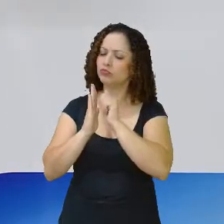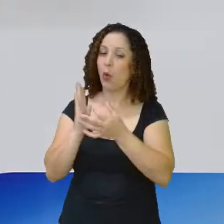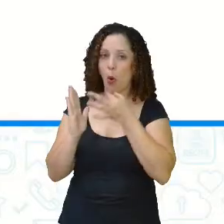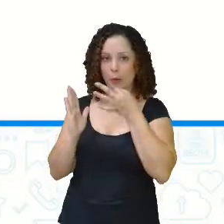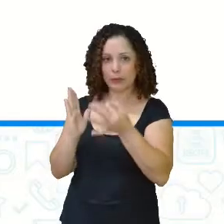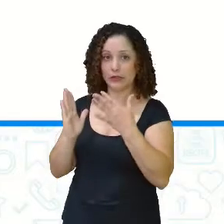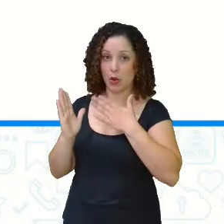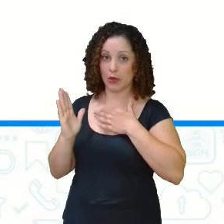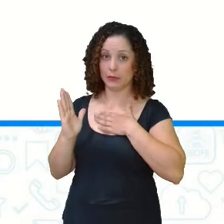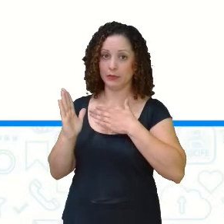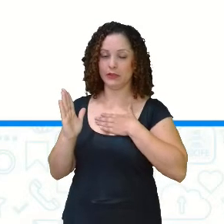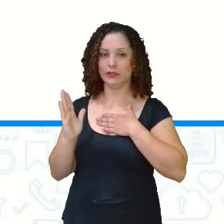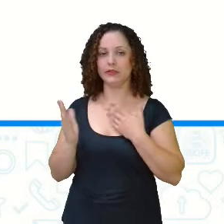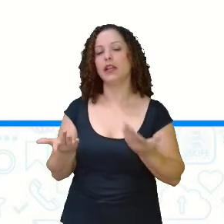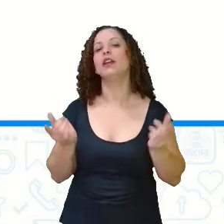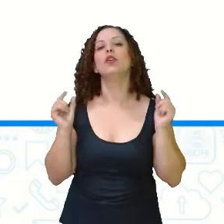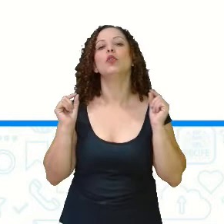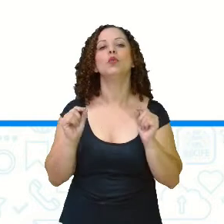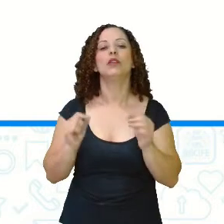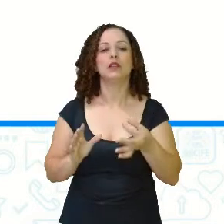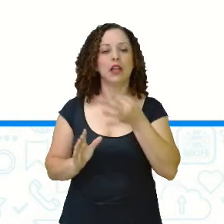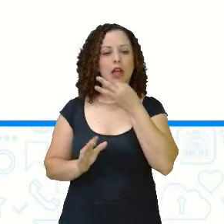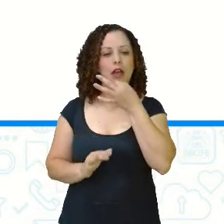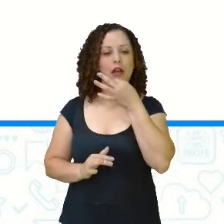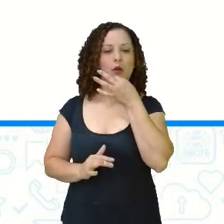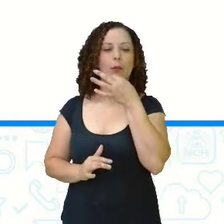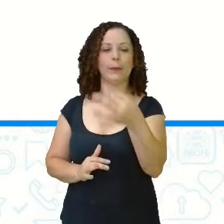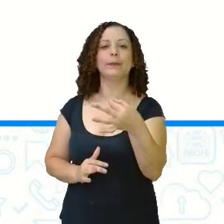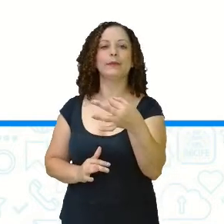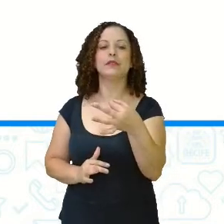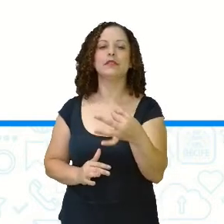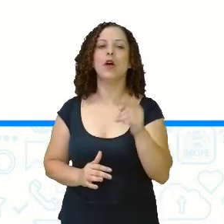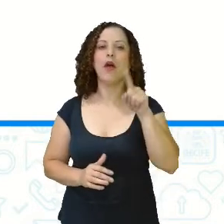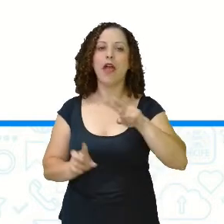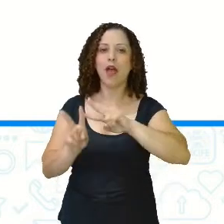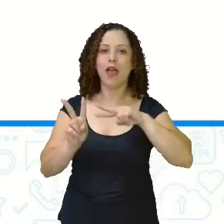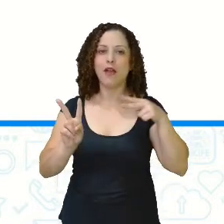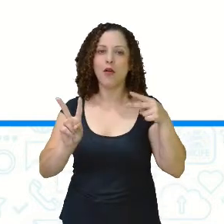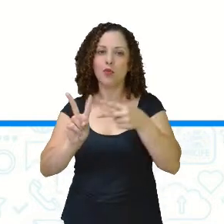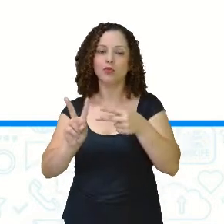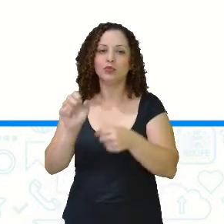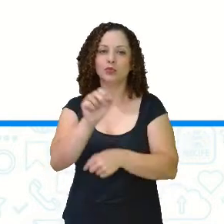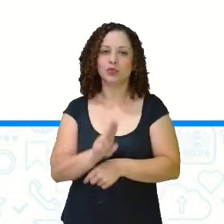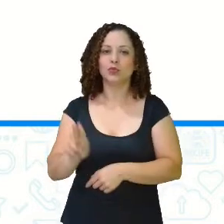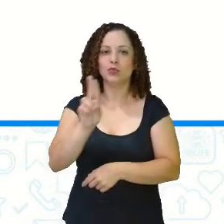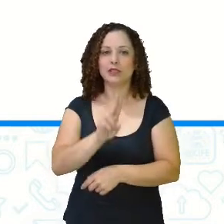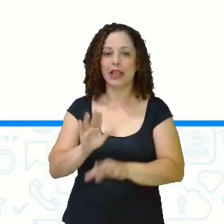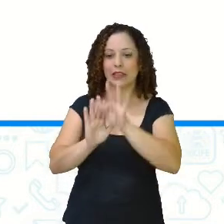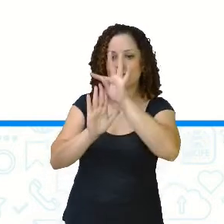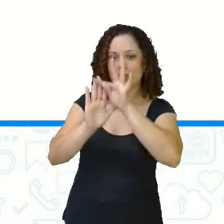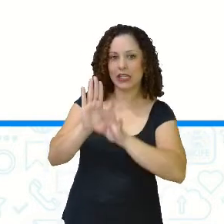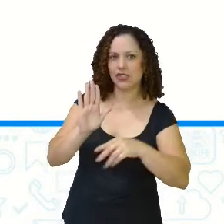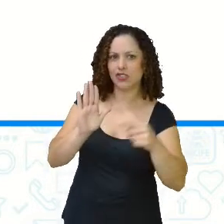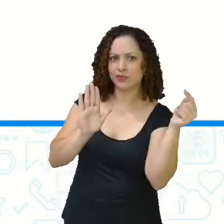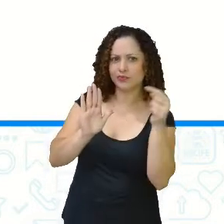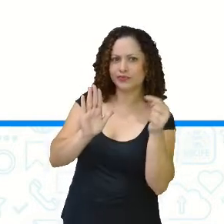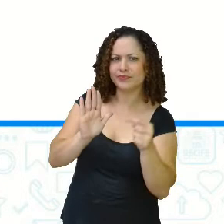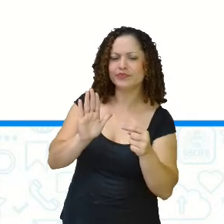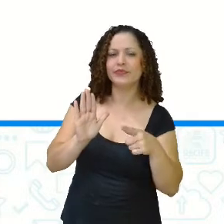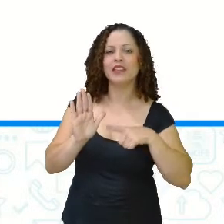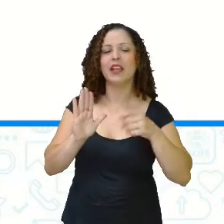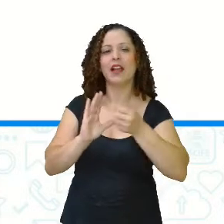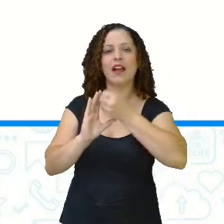A argumentação é o principal recurso retórico utilizado nos textos de opinião, que tem como